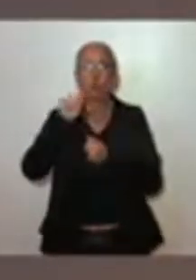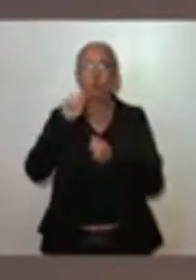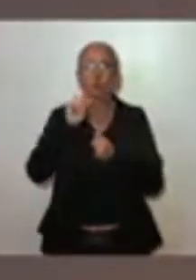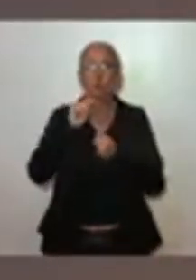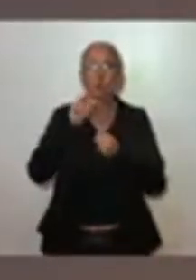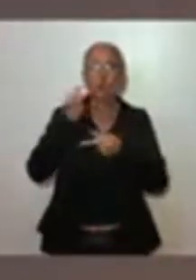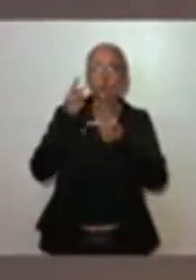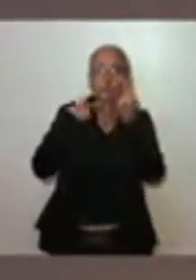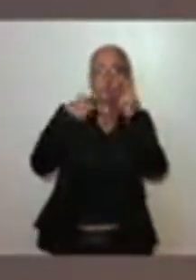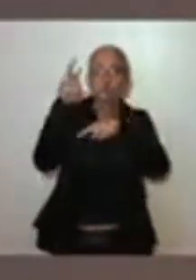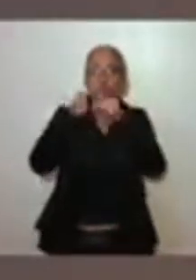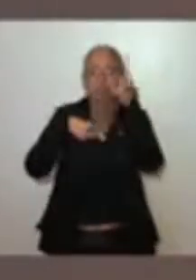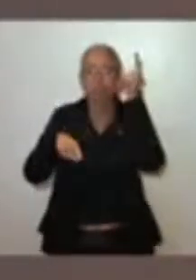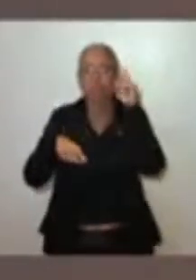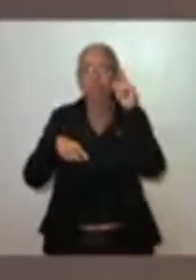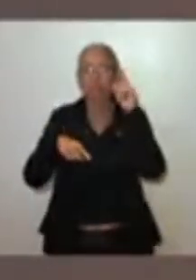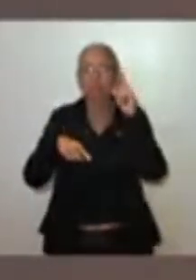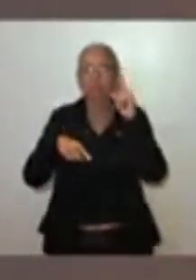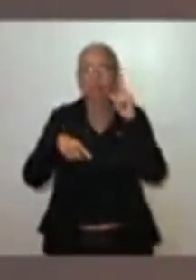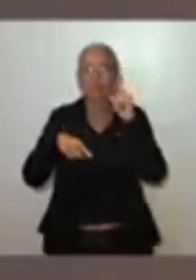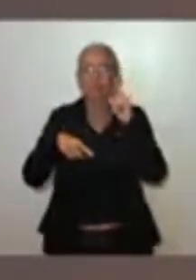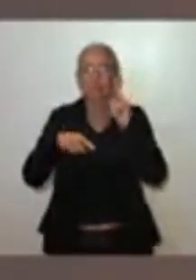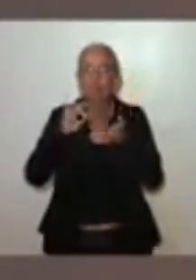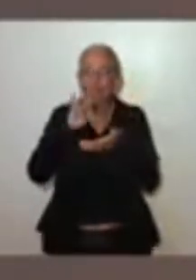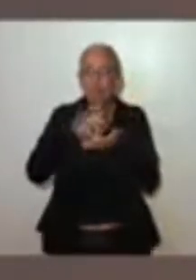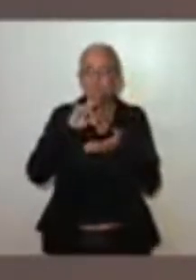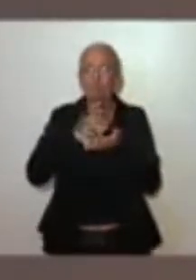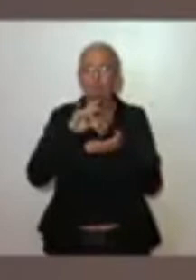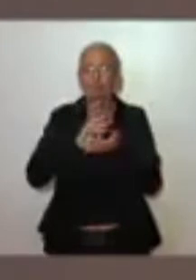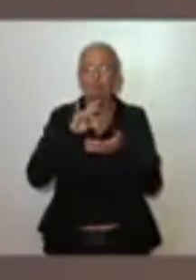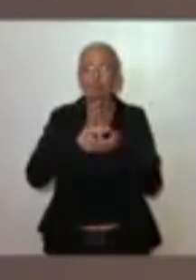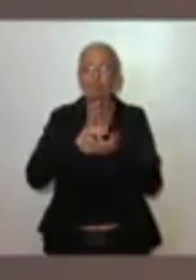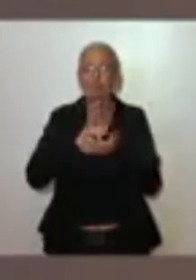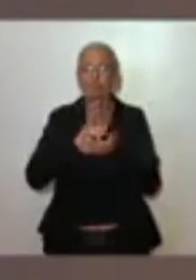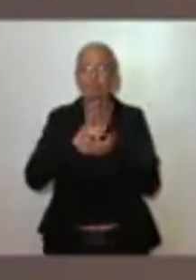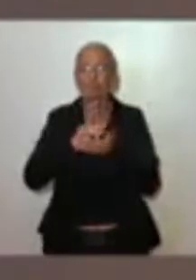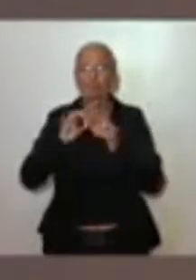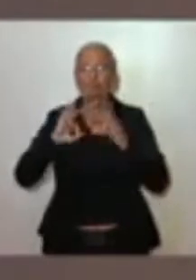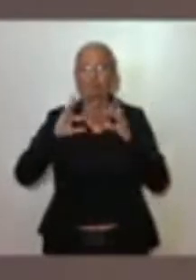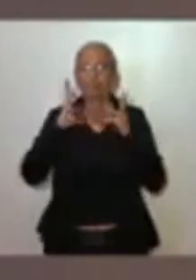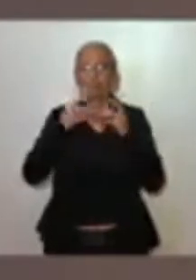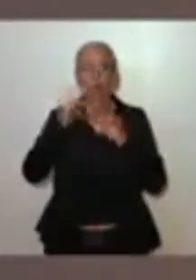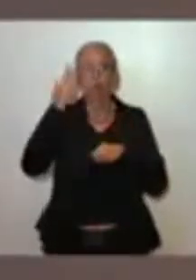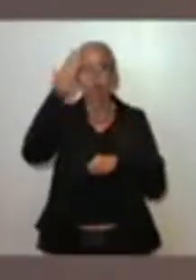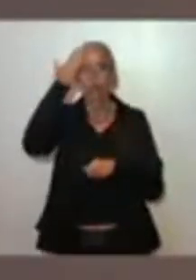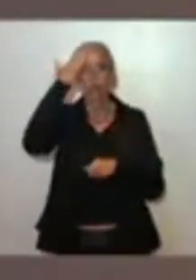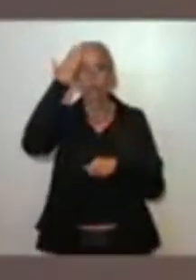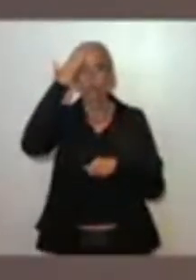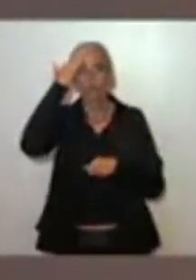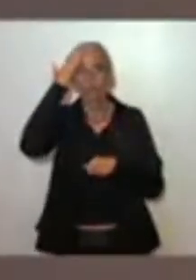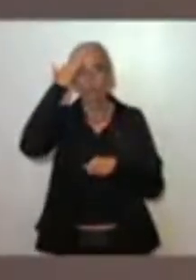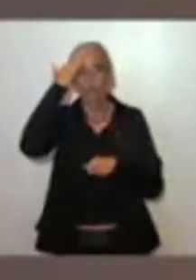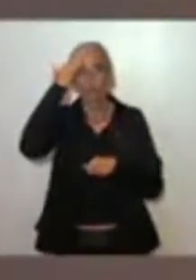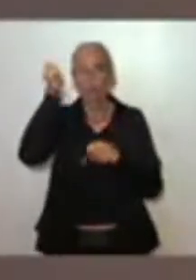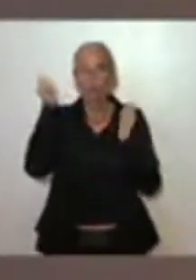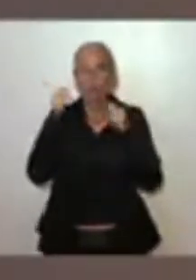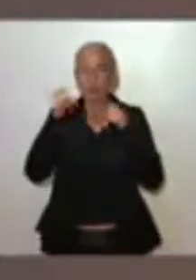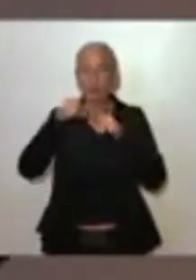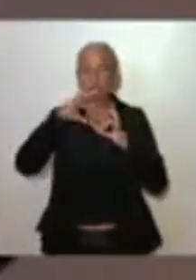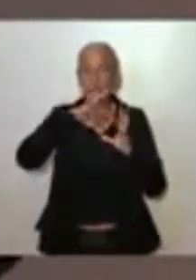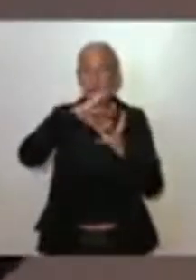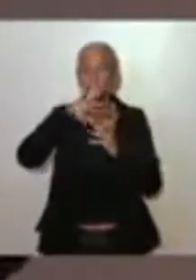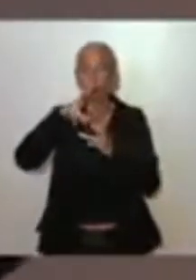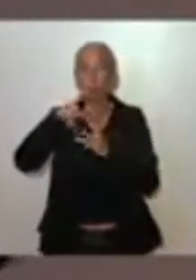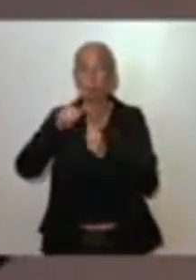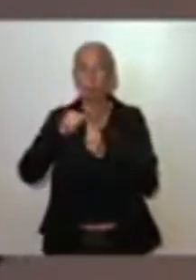uma transformação é muito profunda e que todos nós precisamos estar preparado o mundo em que a